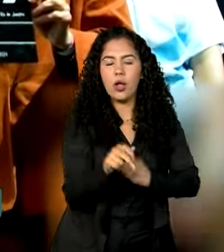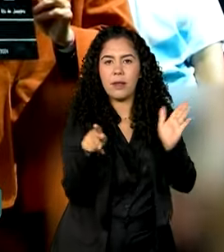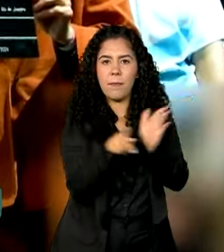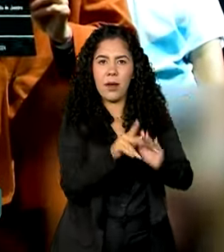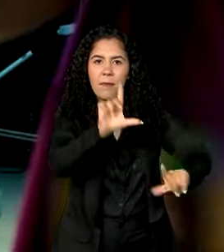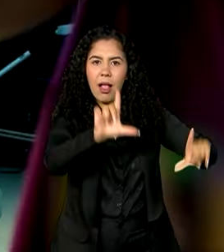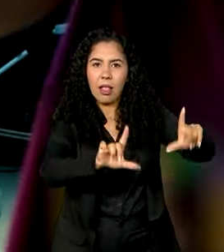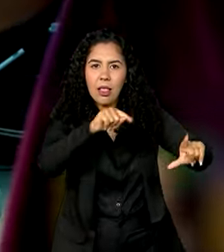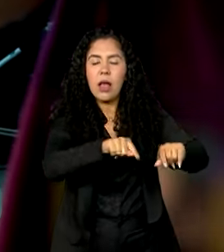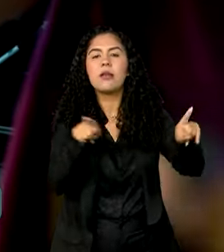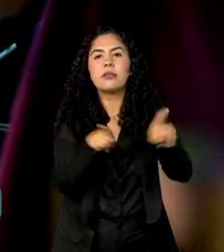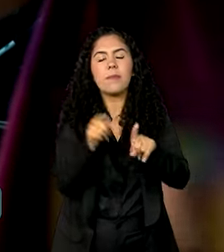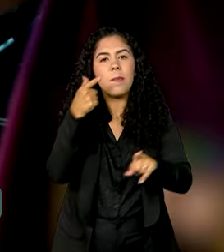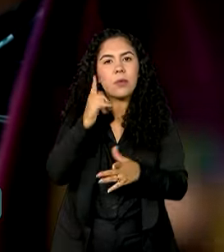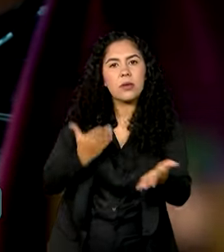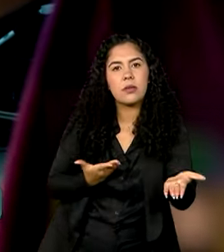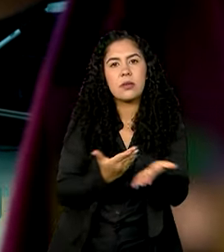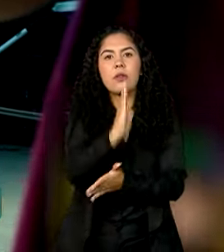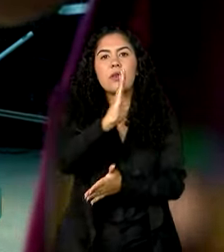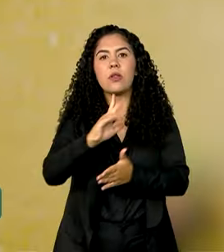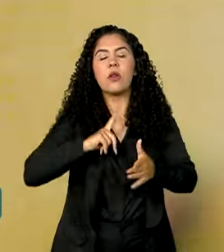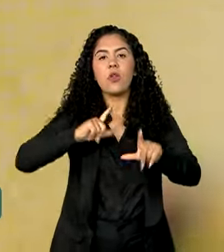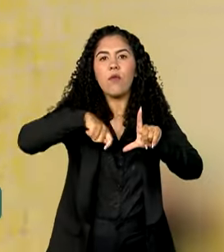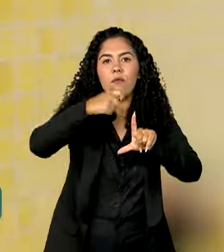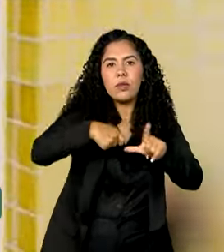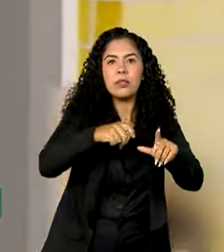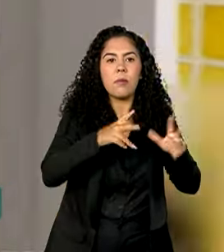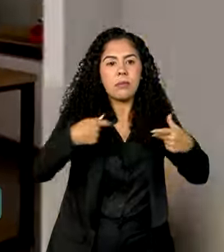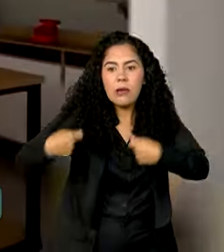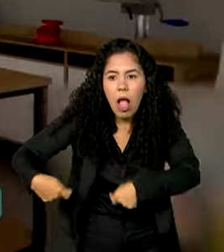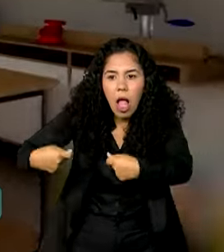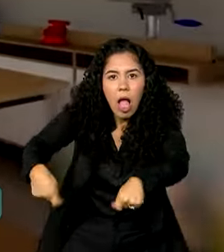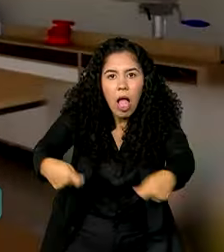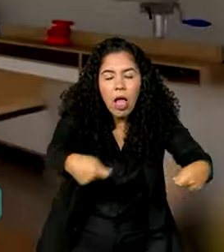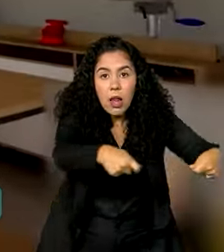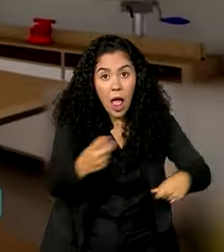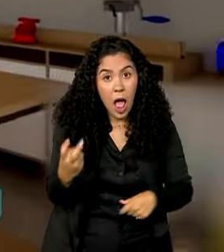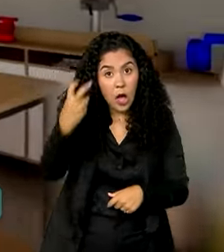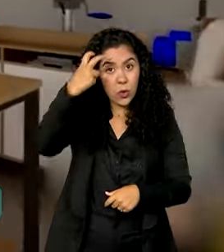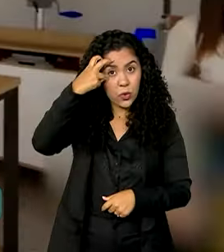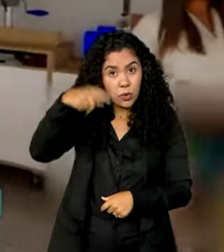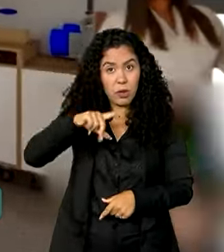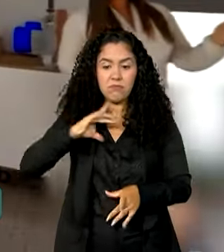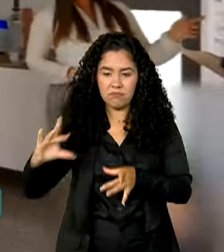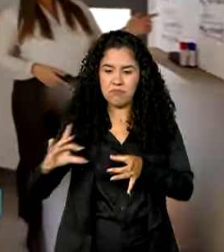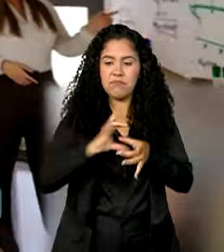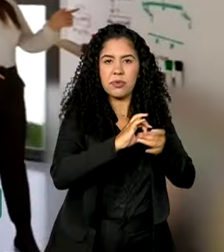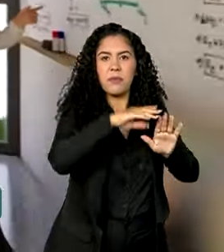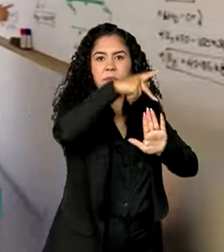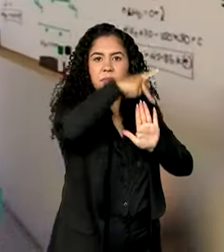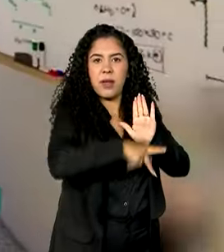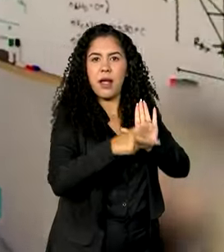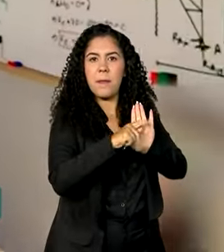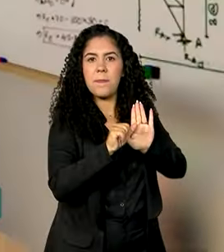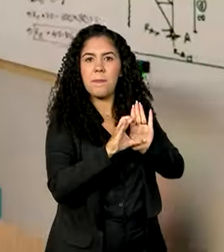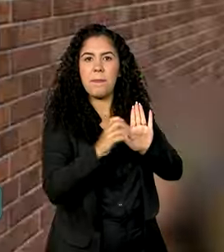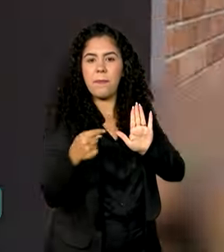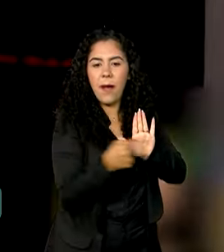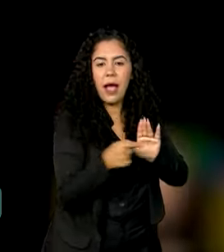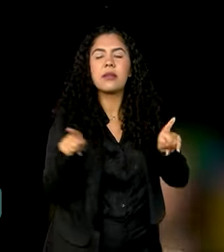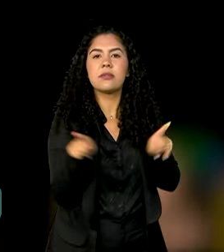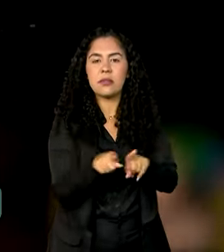a aprovação da regulamentação do vídeo por demanda. A cultura está no novo parque. Estamos construindo 250